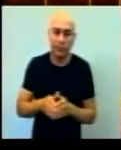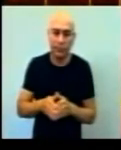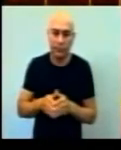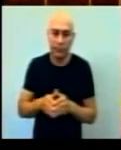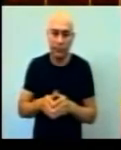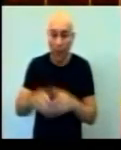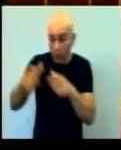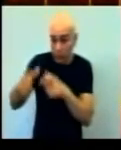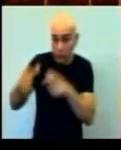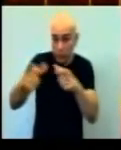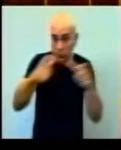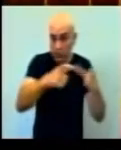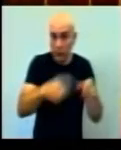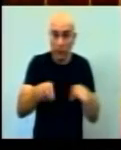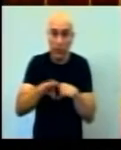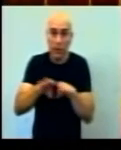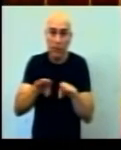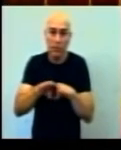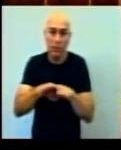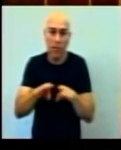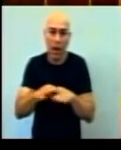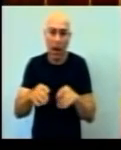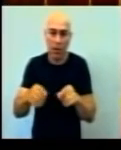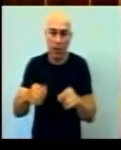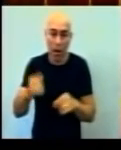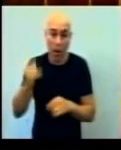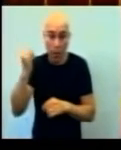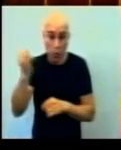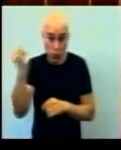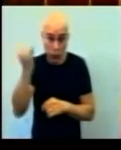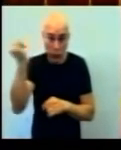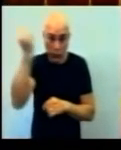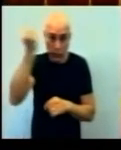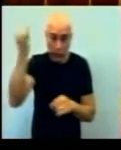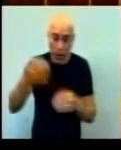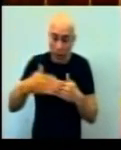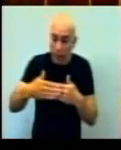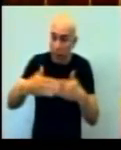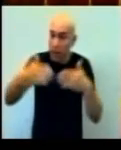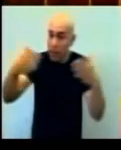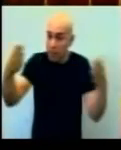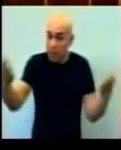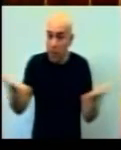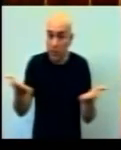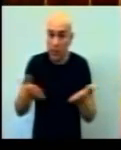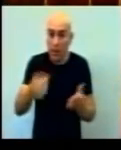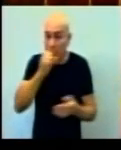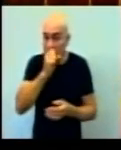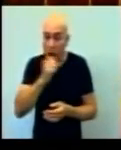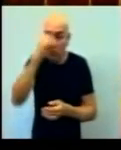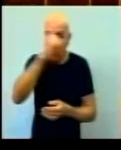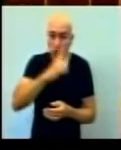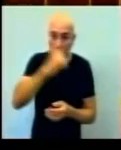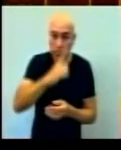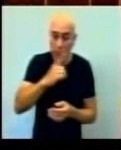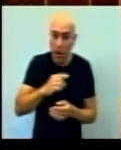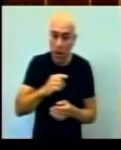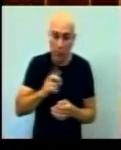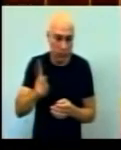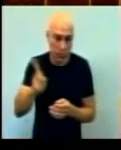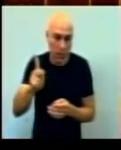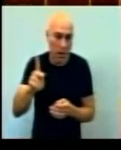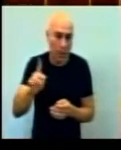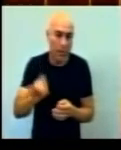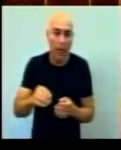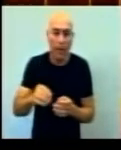Quanto aos estabelecimentos essenciais que vão ficar abertos nos finais de semana, são mantidas as atividades